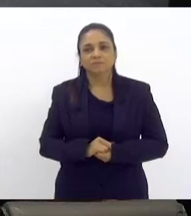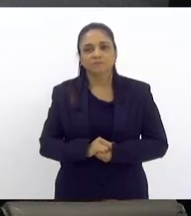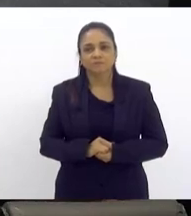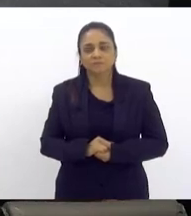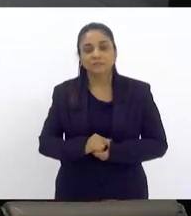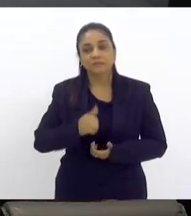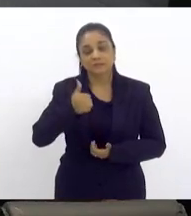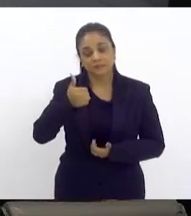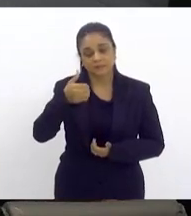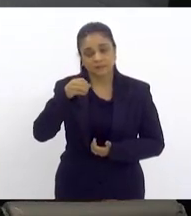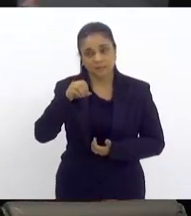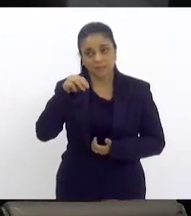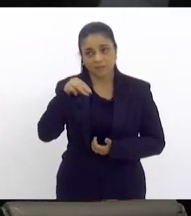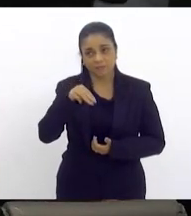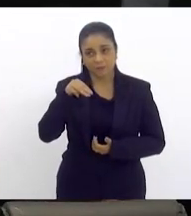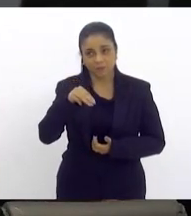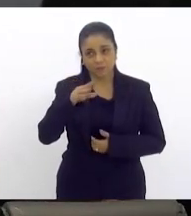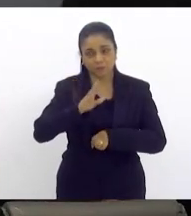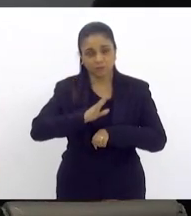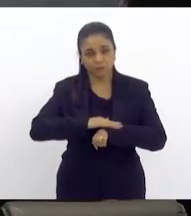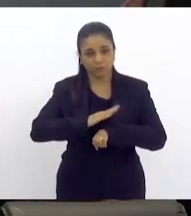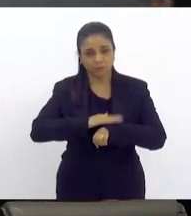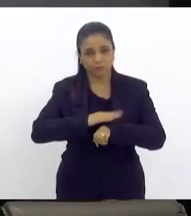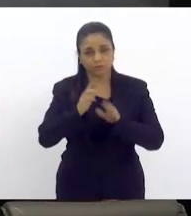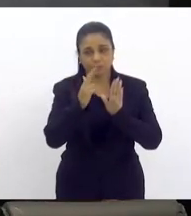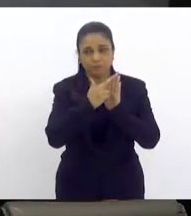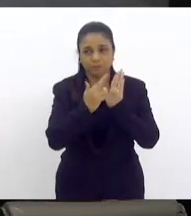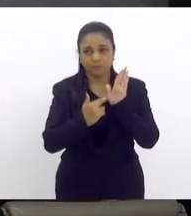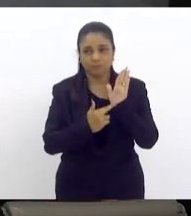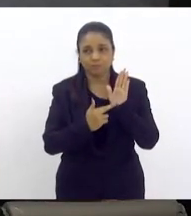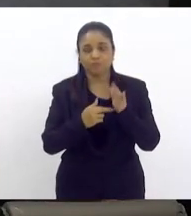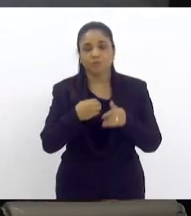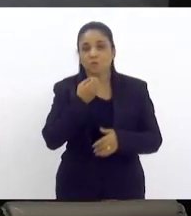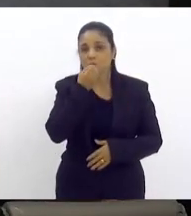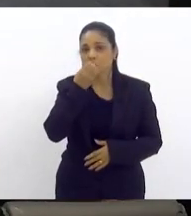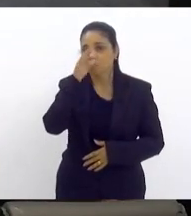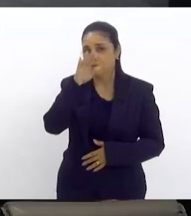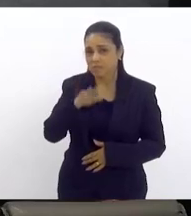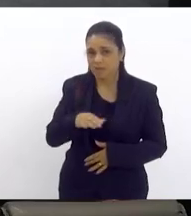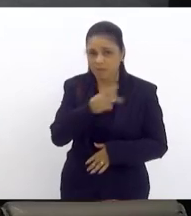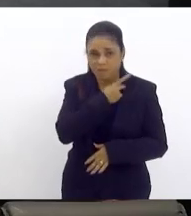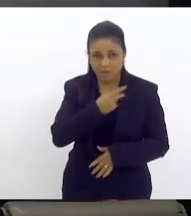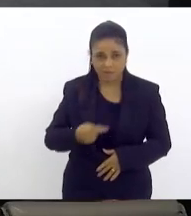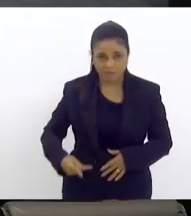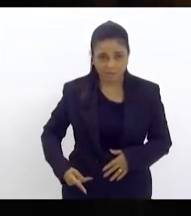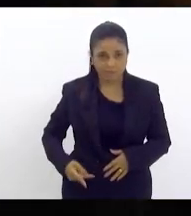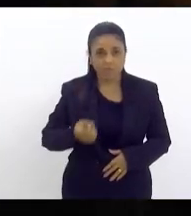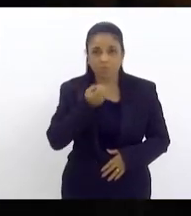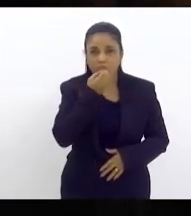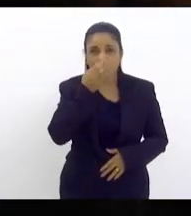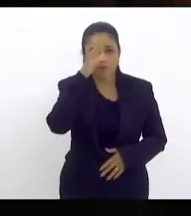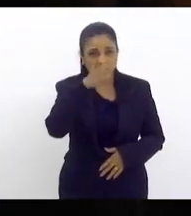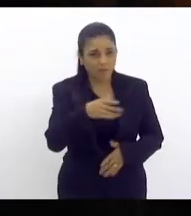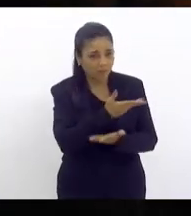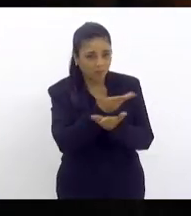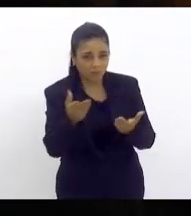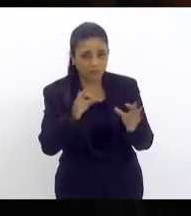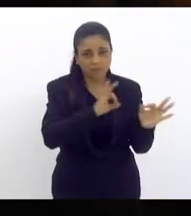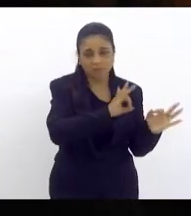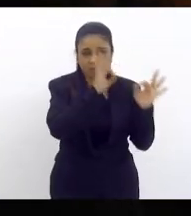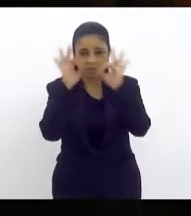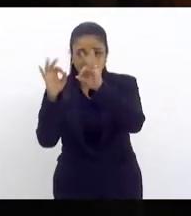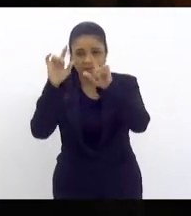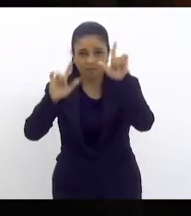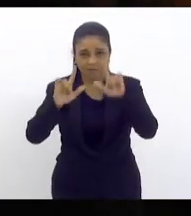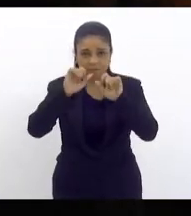põe 10 minutos no tempo regimental Boa tarde Presidente Boa tarde a todos que nos acompanham na TV